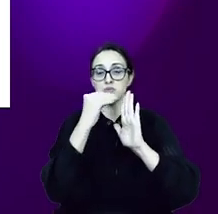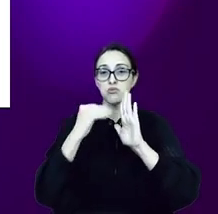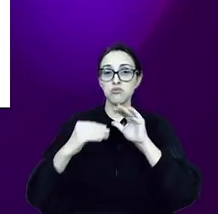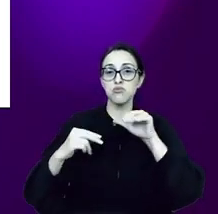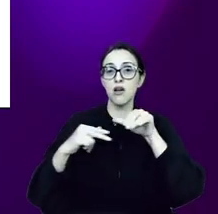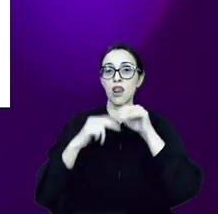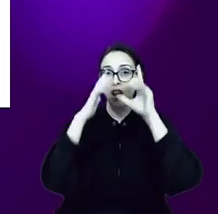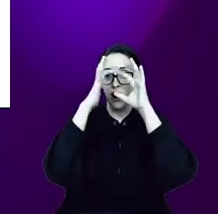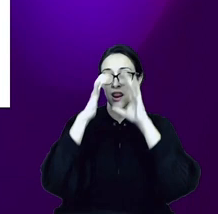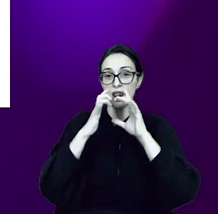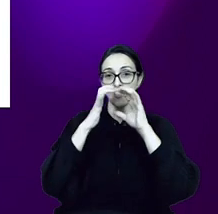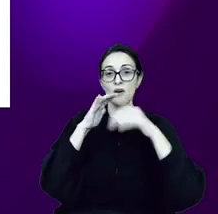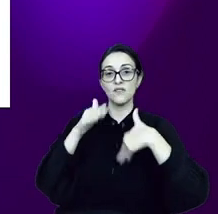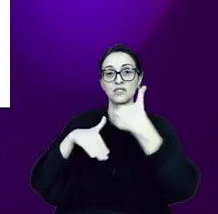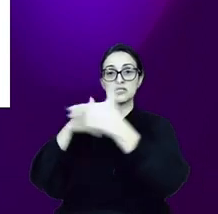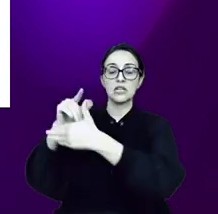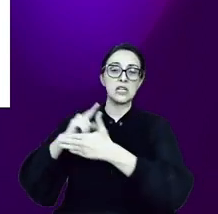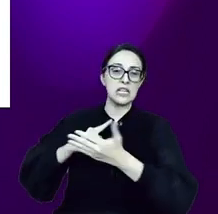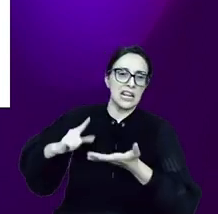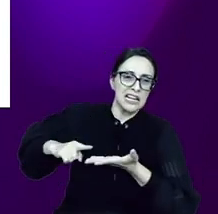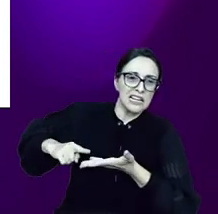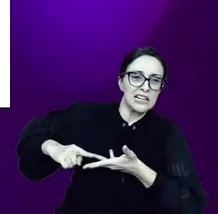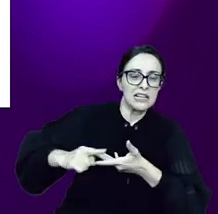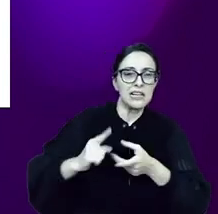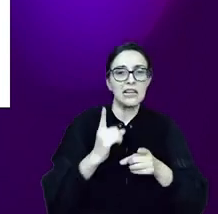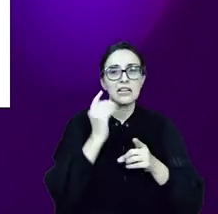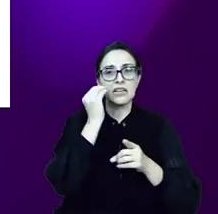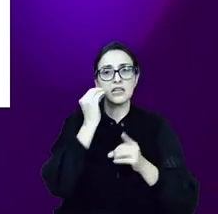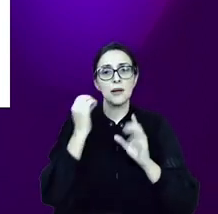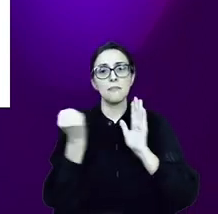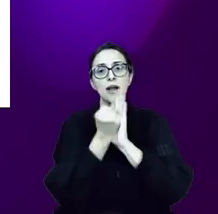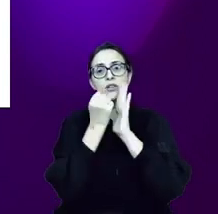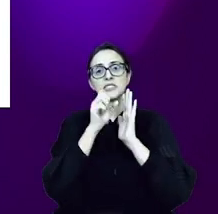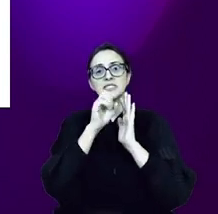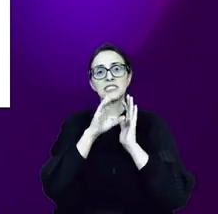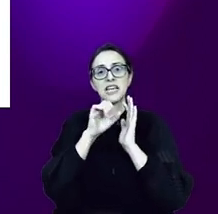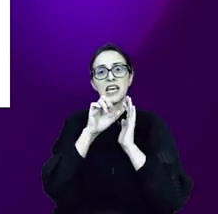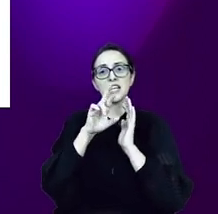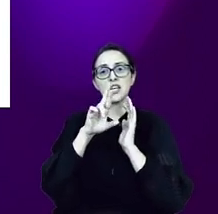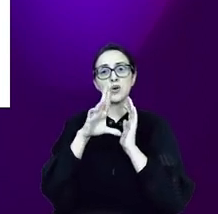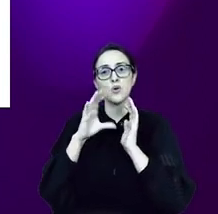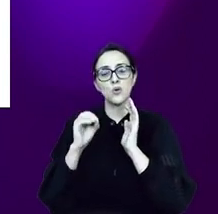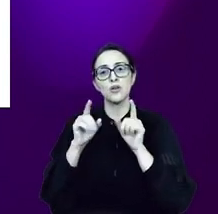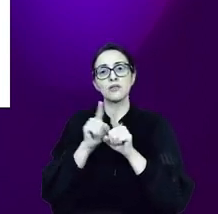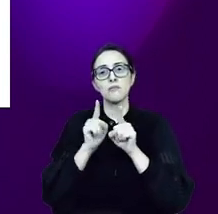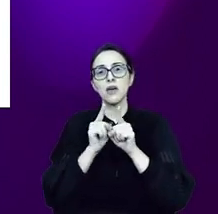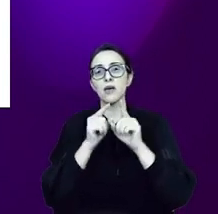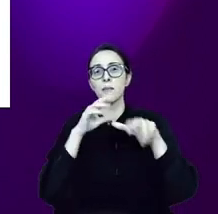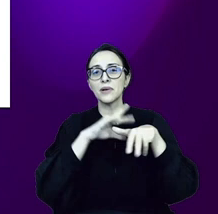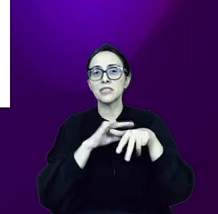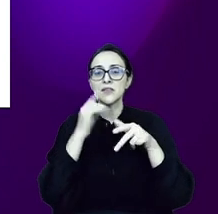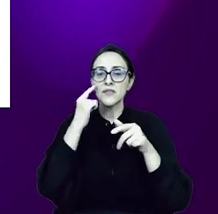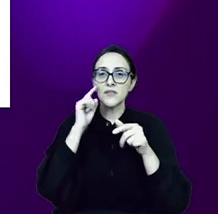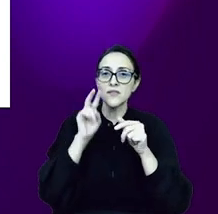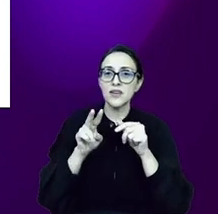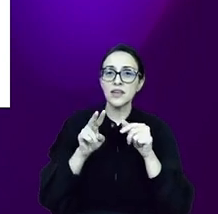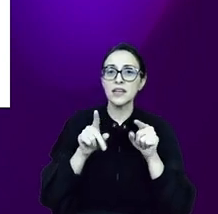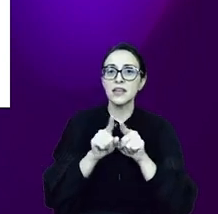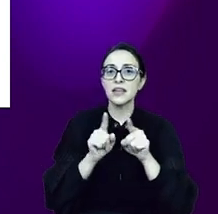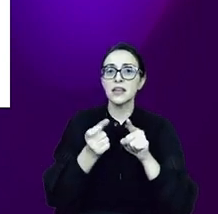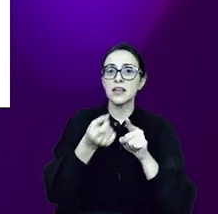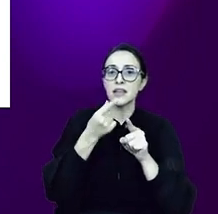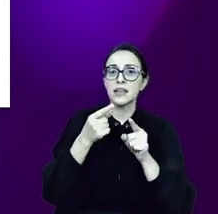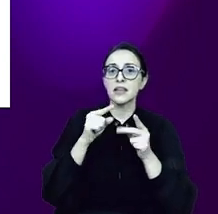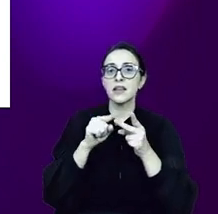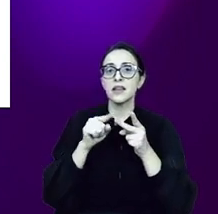Então, existem vários estudos tentando identificar marcadores séricos ou marcadores de saliva dos pacientes para predizer o uso de SCMB, o uso